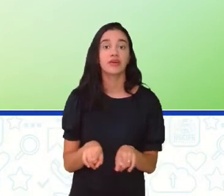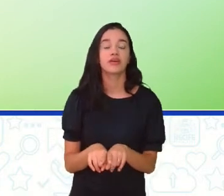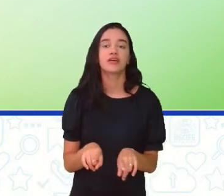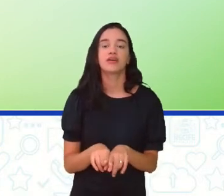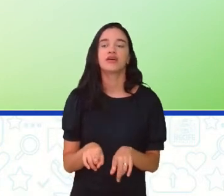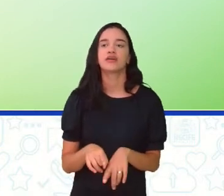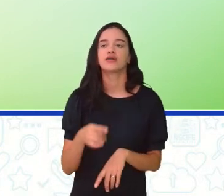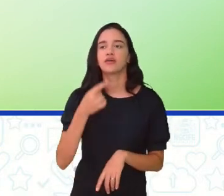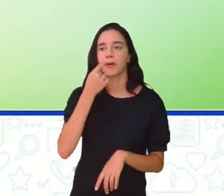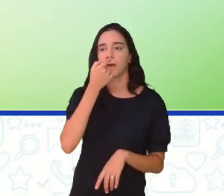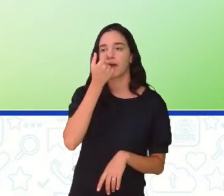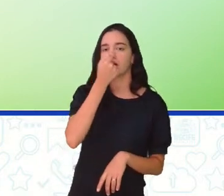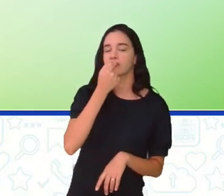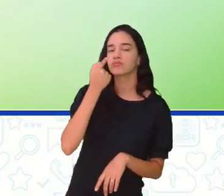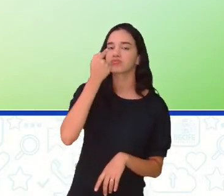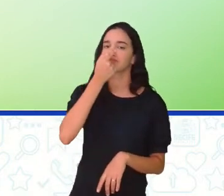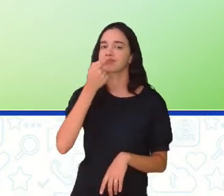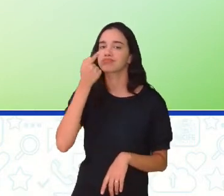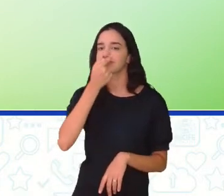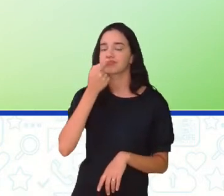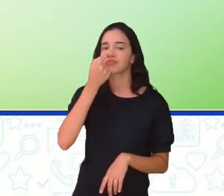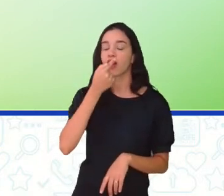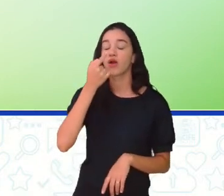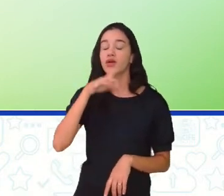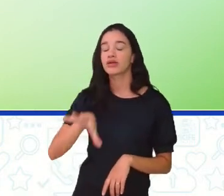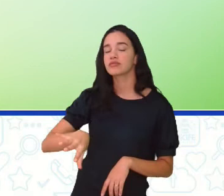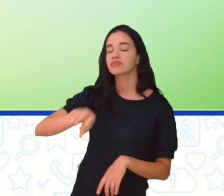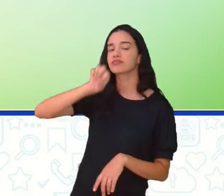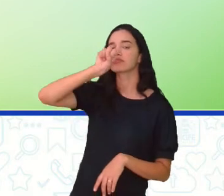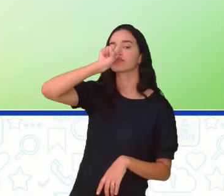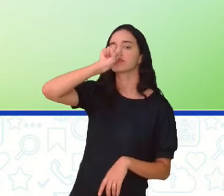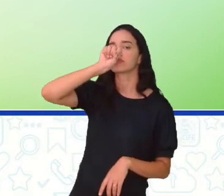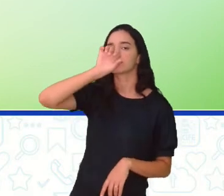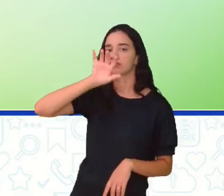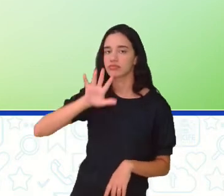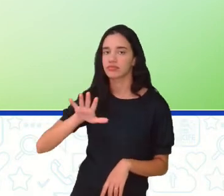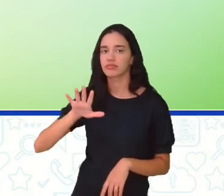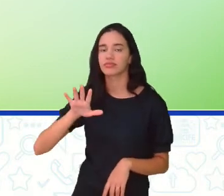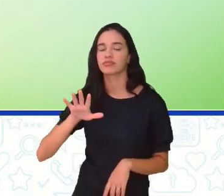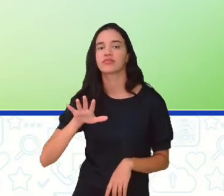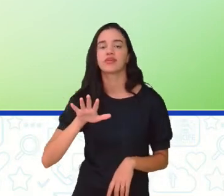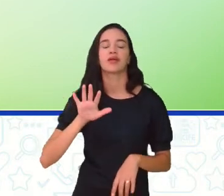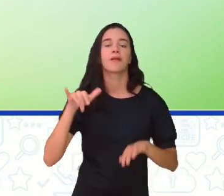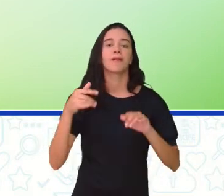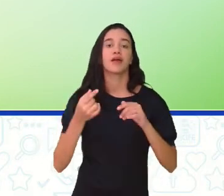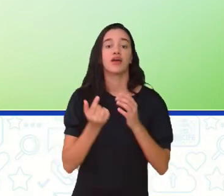aquecido pelos vasos sanguíneos. Então, o ar que a gente respira, ele precisa de ser